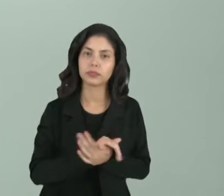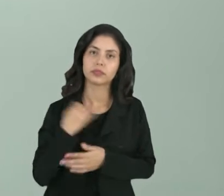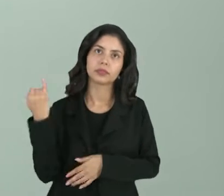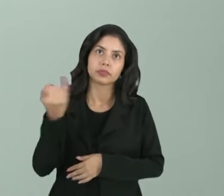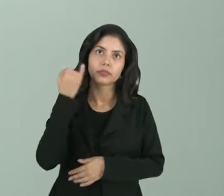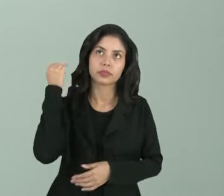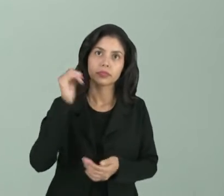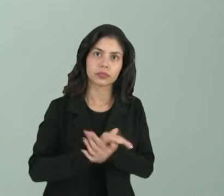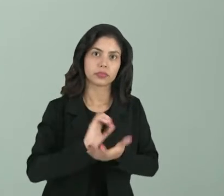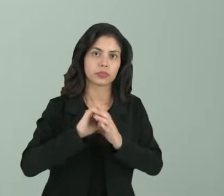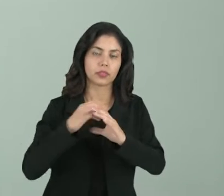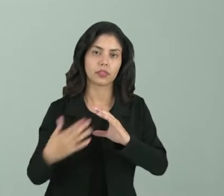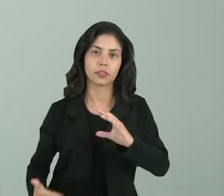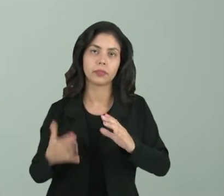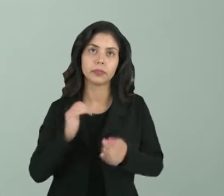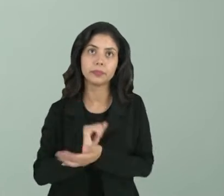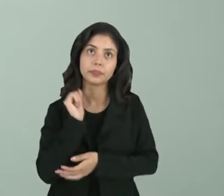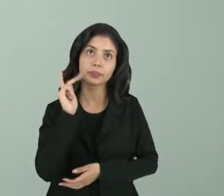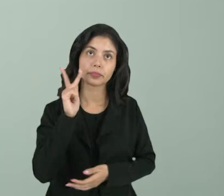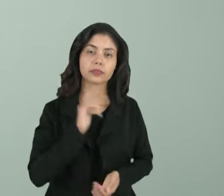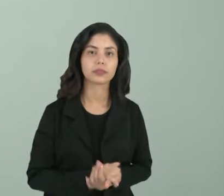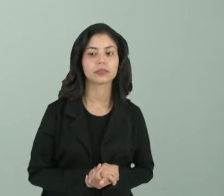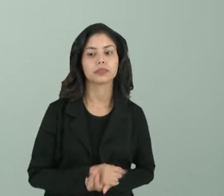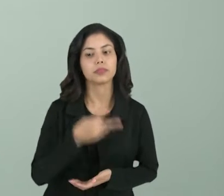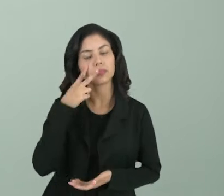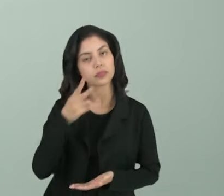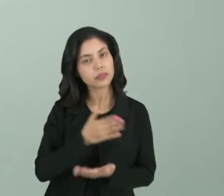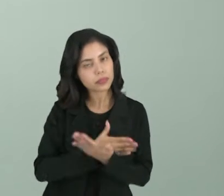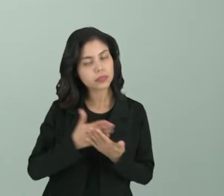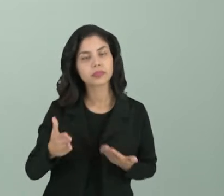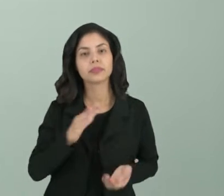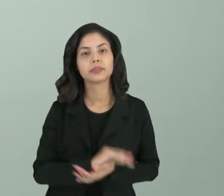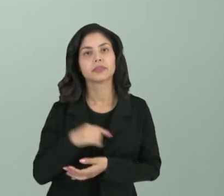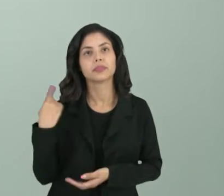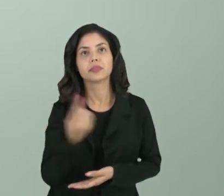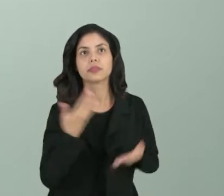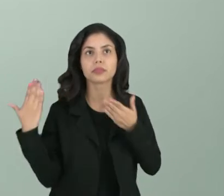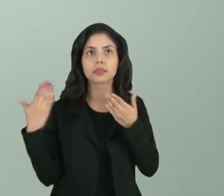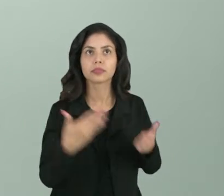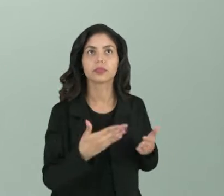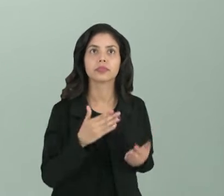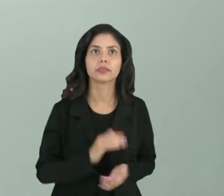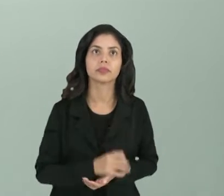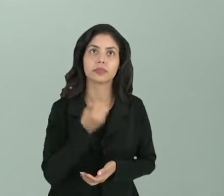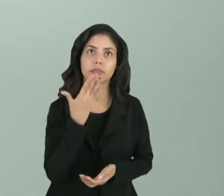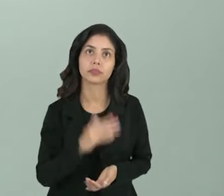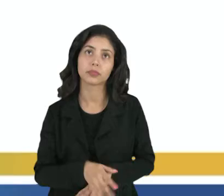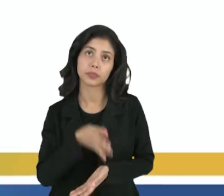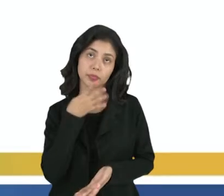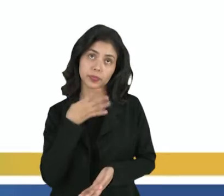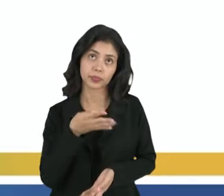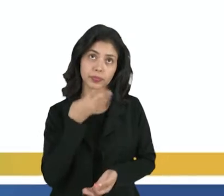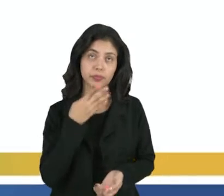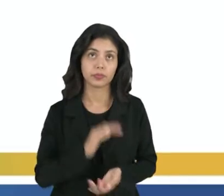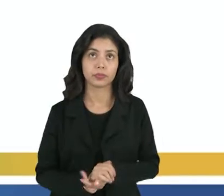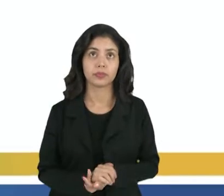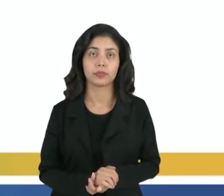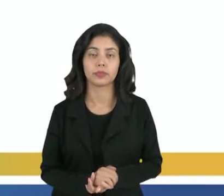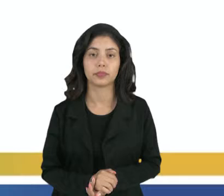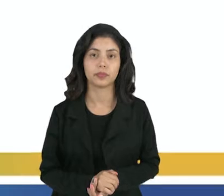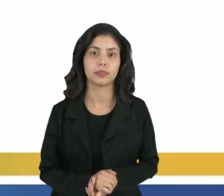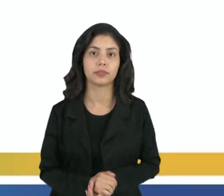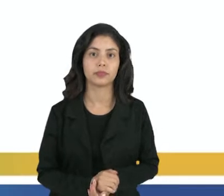principais características sobre esse assunto, tá bom? E a gente vai iniciar com os nossos objetivos. Bom, primeiro objetivo, nós